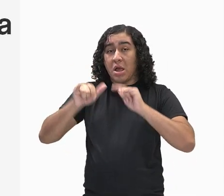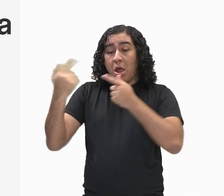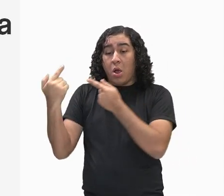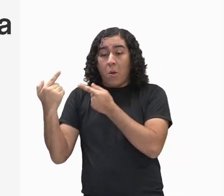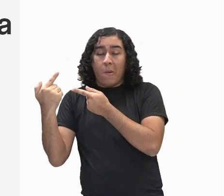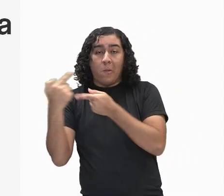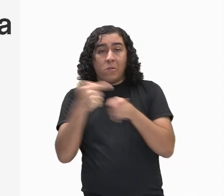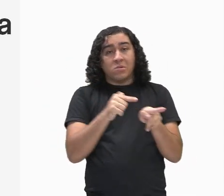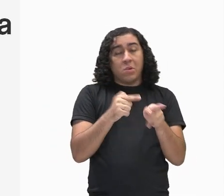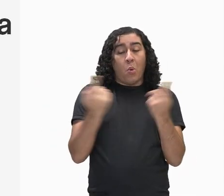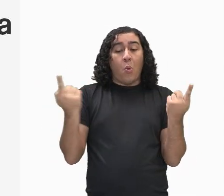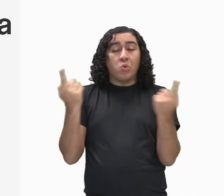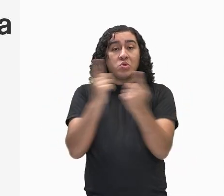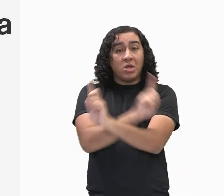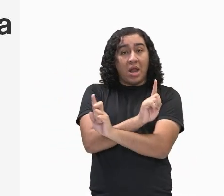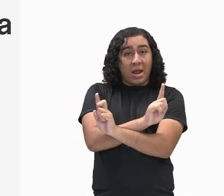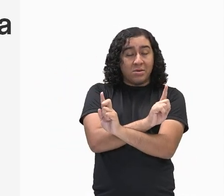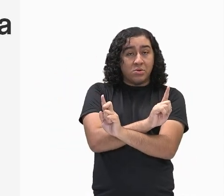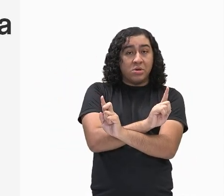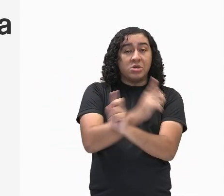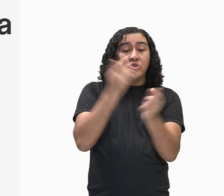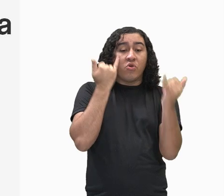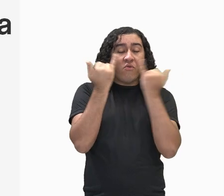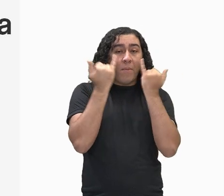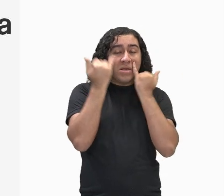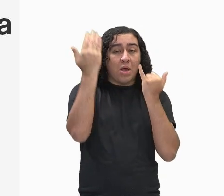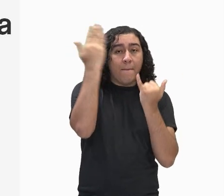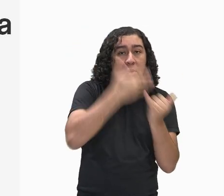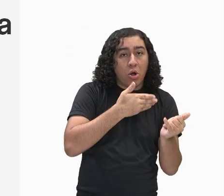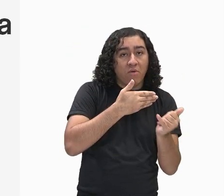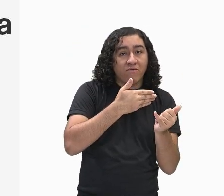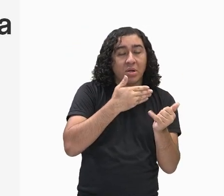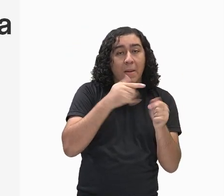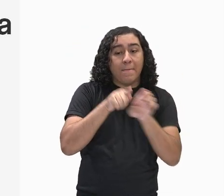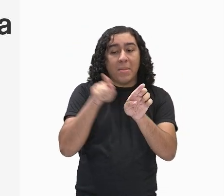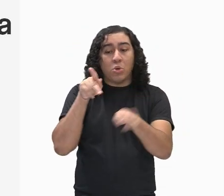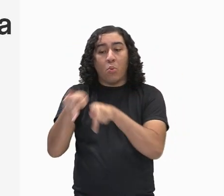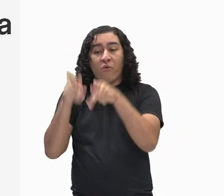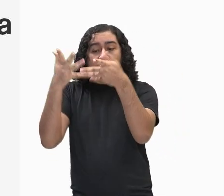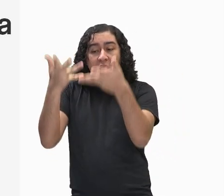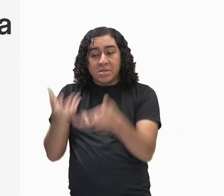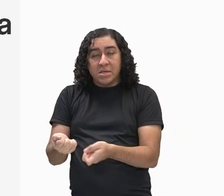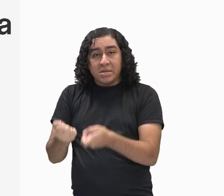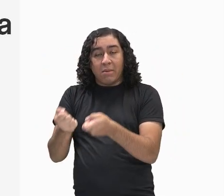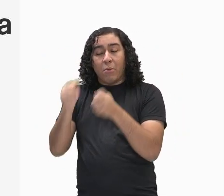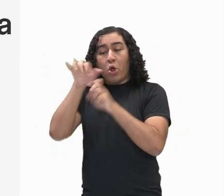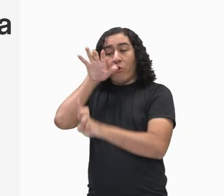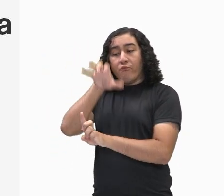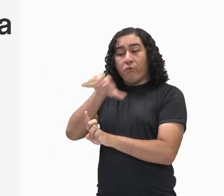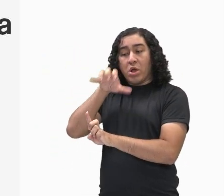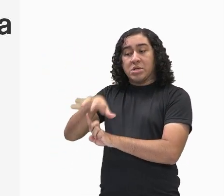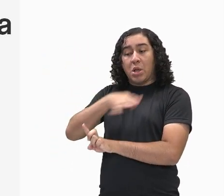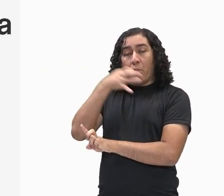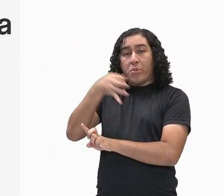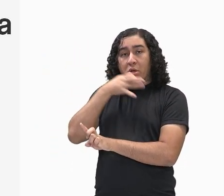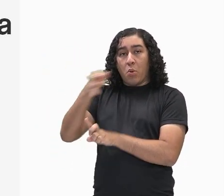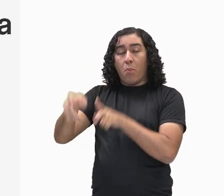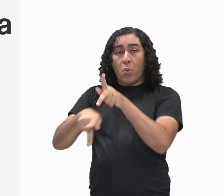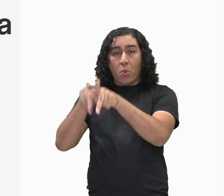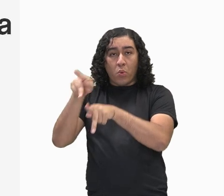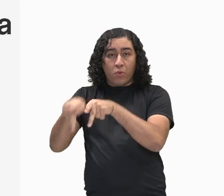fatos apurados. Tende a aceitar como verdadeira, influenciando a opinião pública